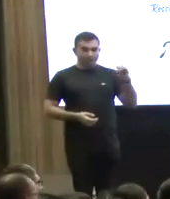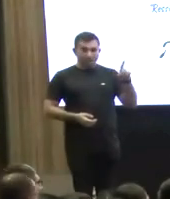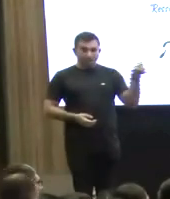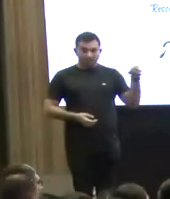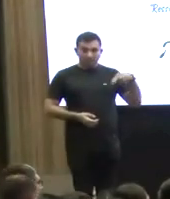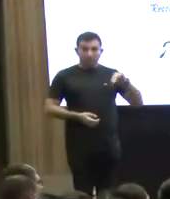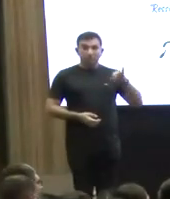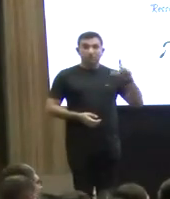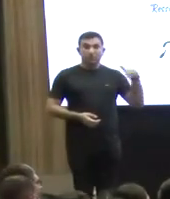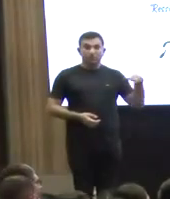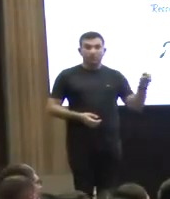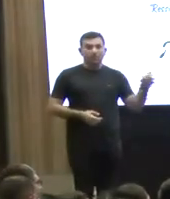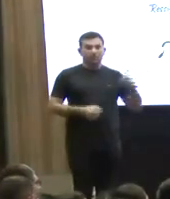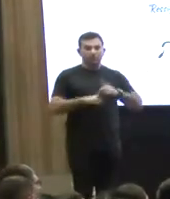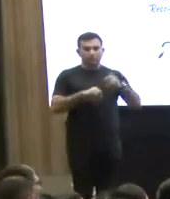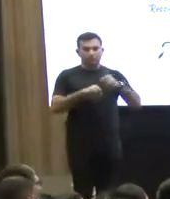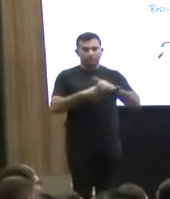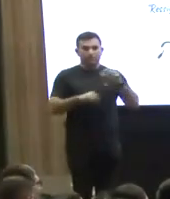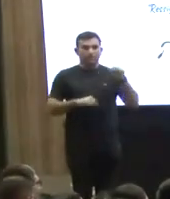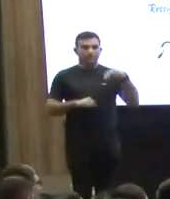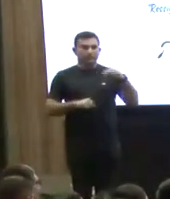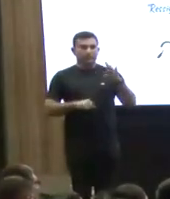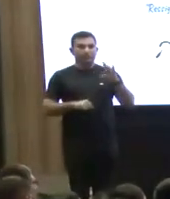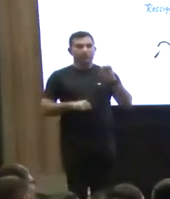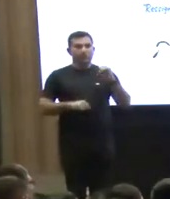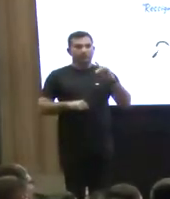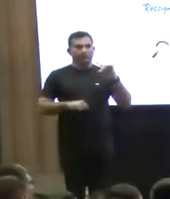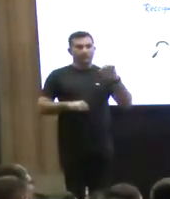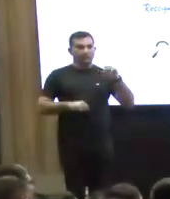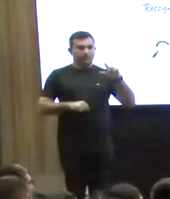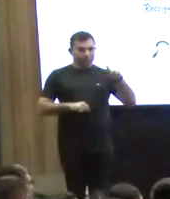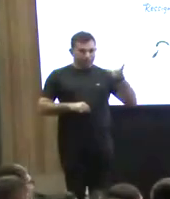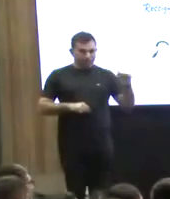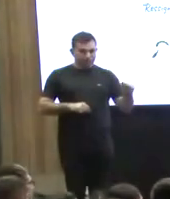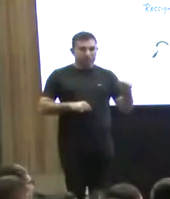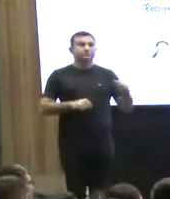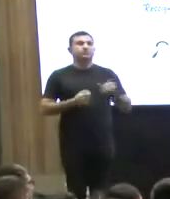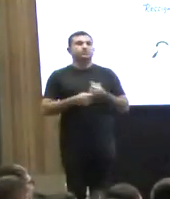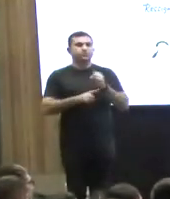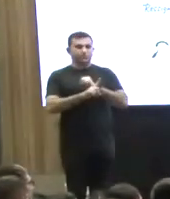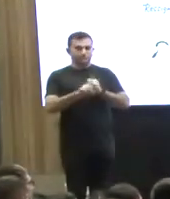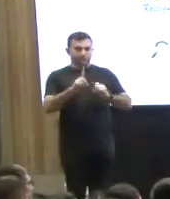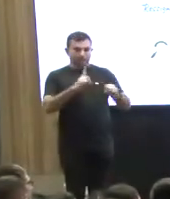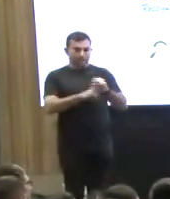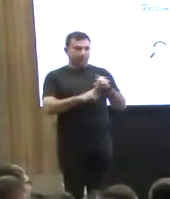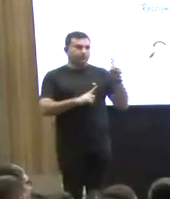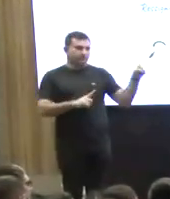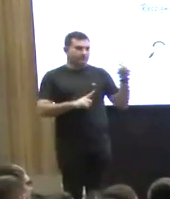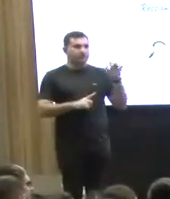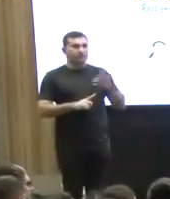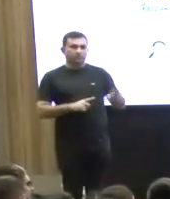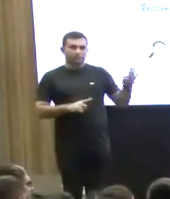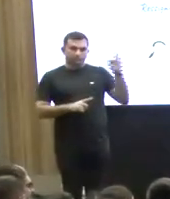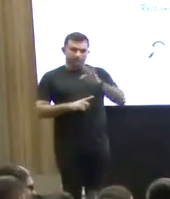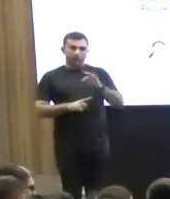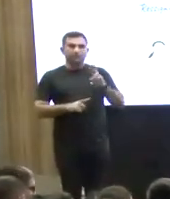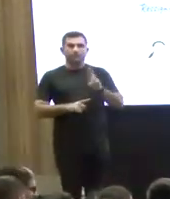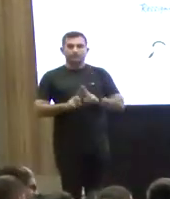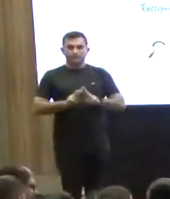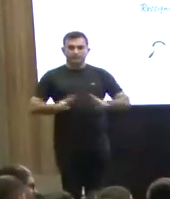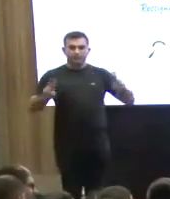é doutora em Antropologia Social pela USP, professora titular emérita da Faculdade de Educação da Universidade Federal de